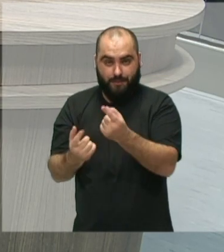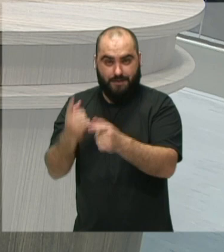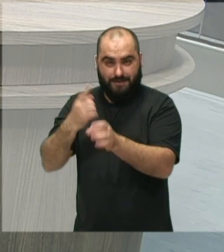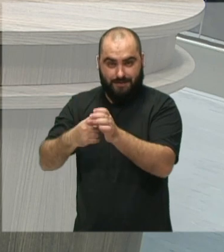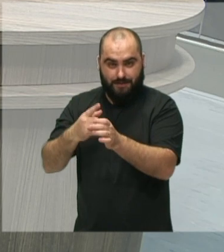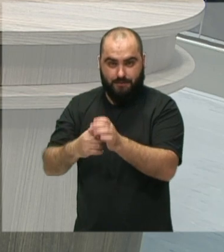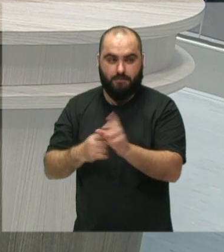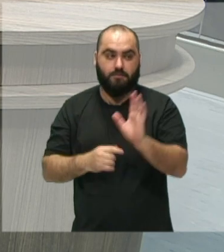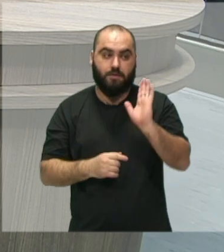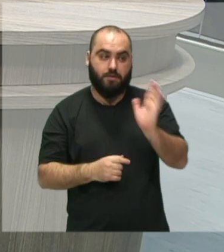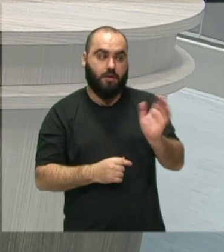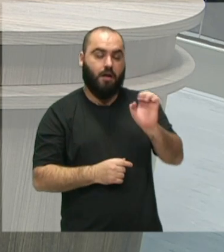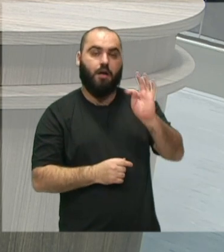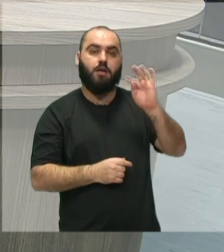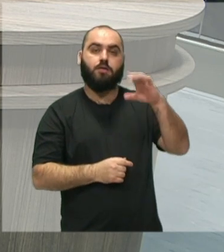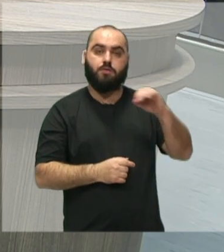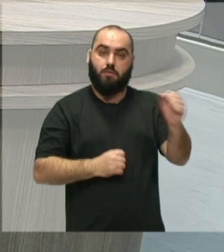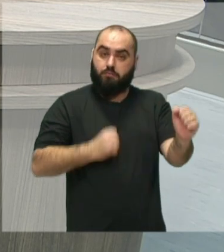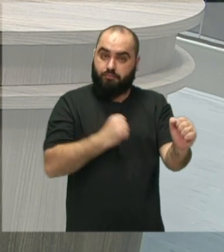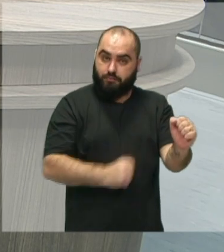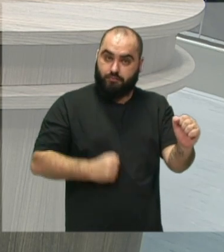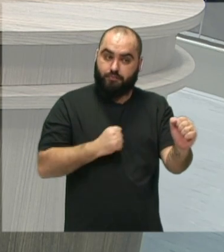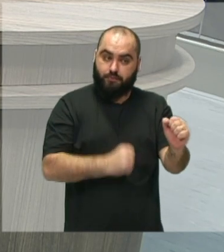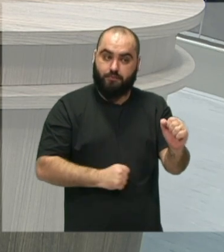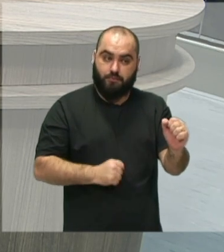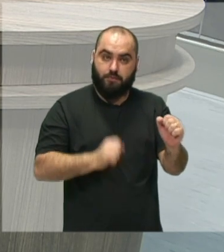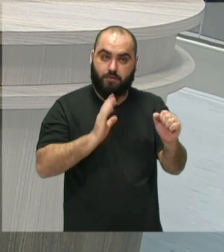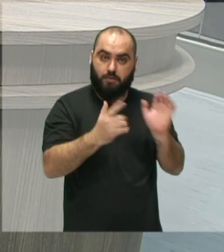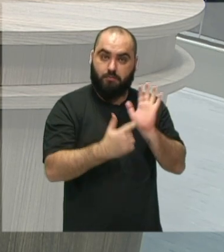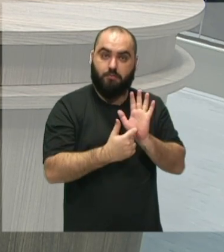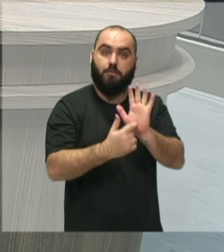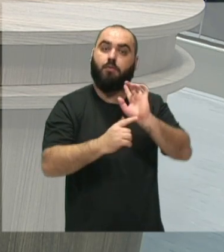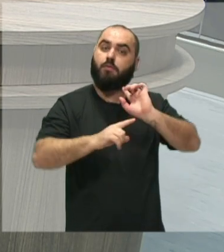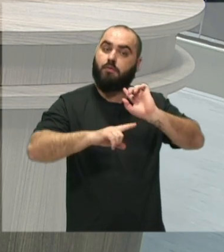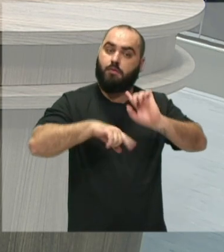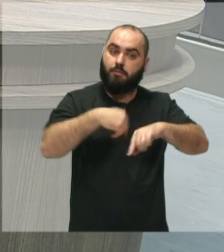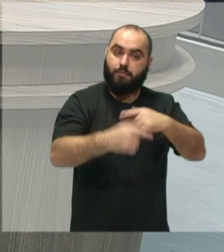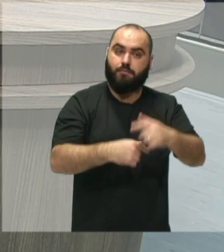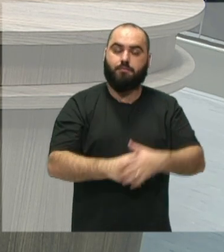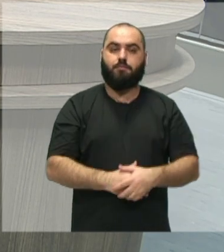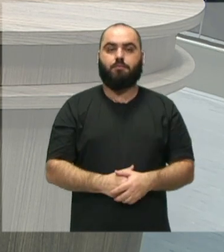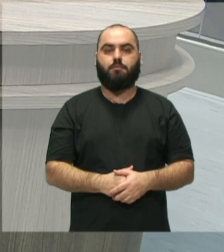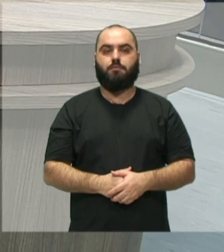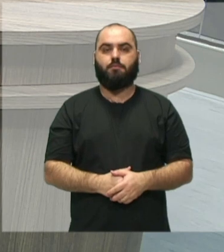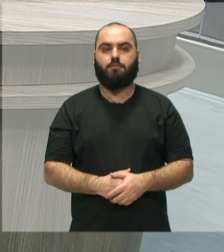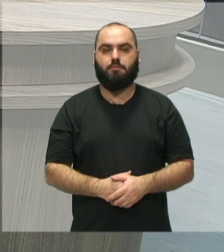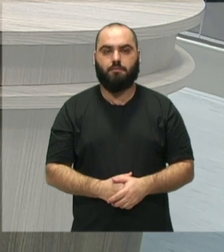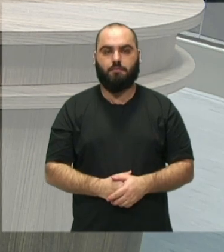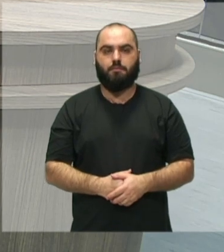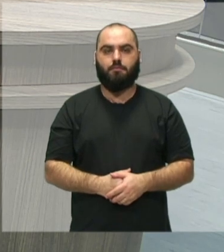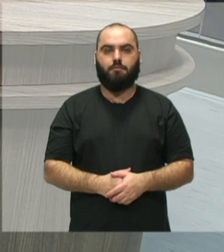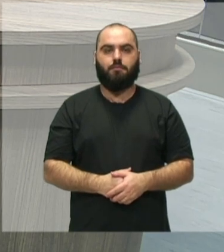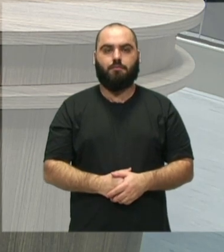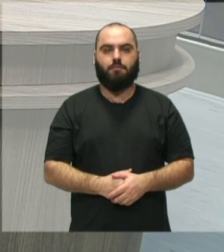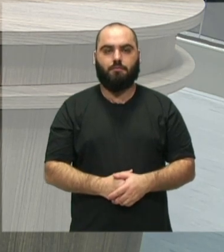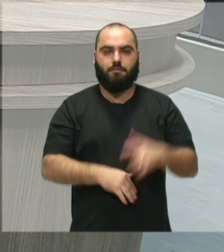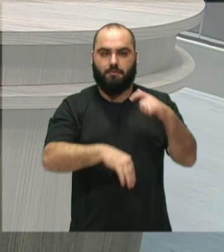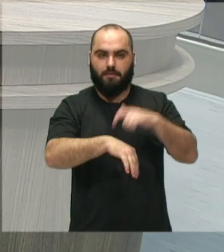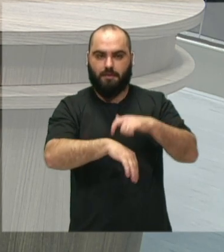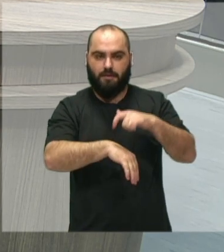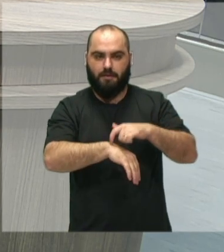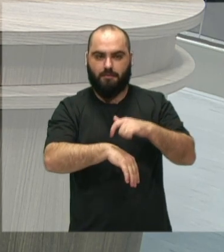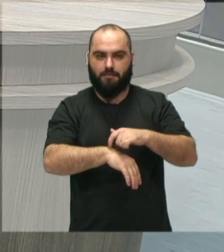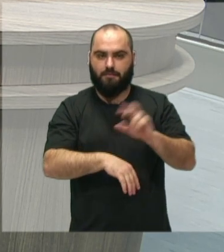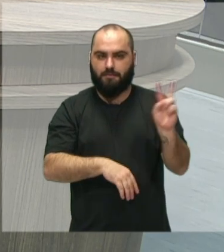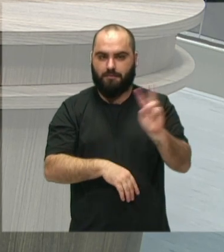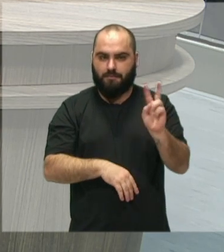e ferroviários que estavam expostos para depois passar aos demais, assim. E assim, rapidamente, antes da gente, porque o nosso tempo agora no segundo